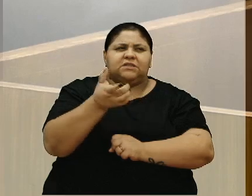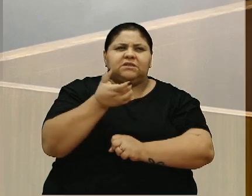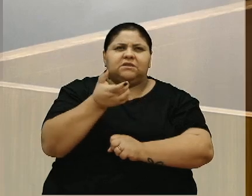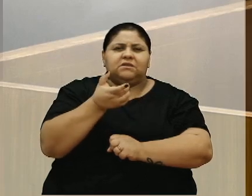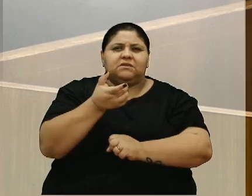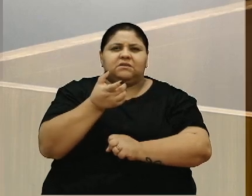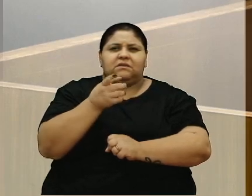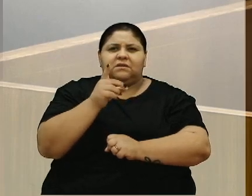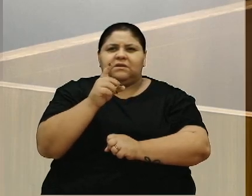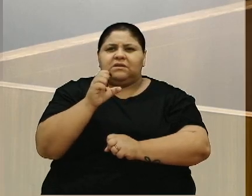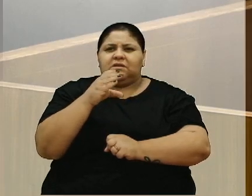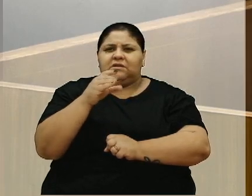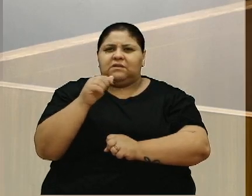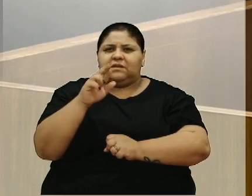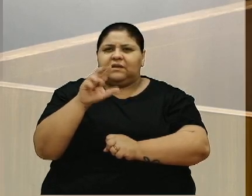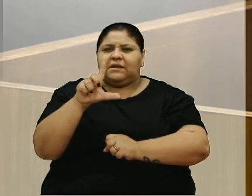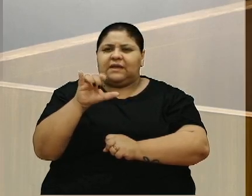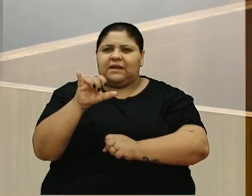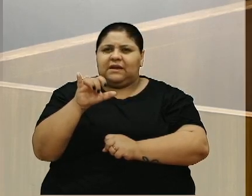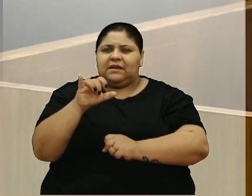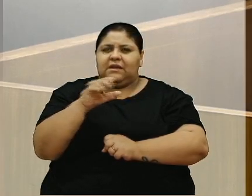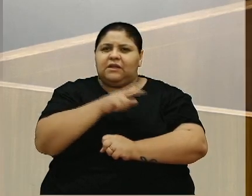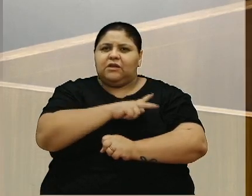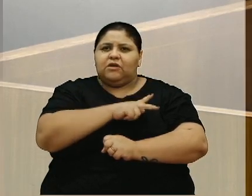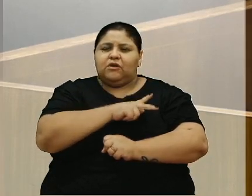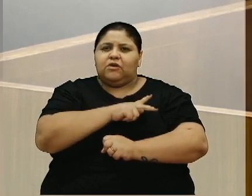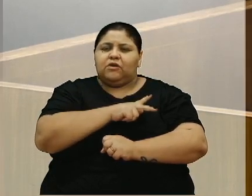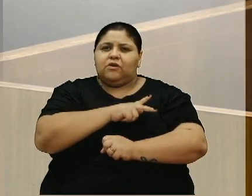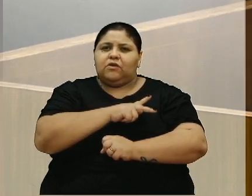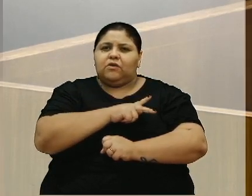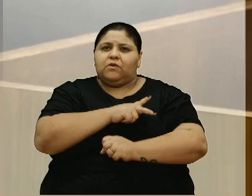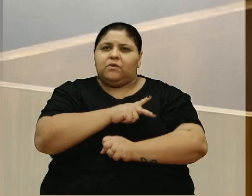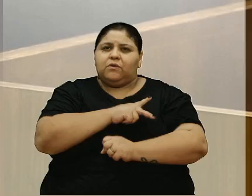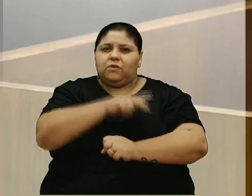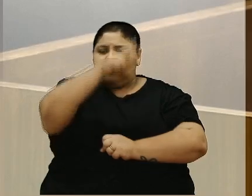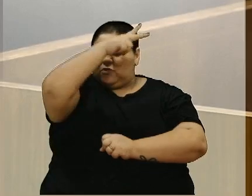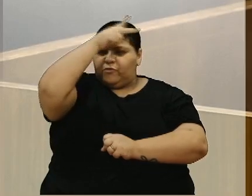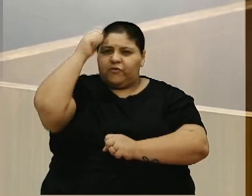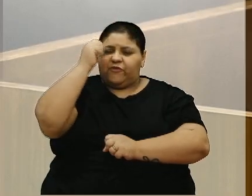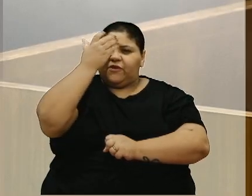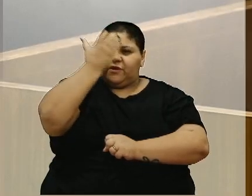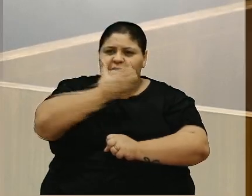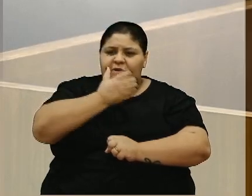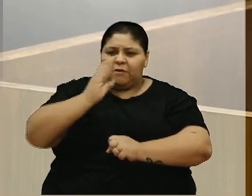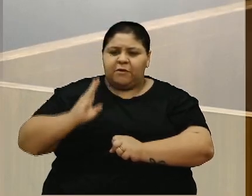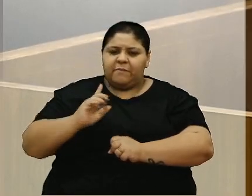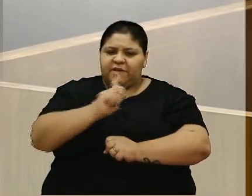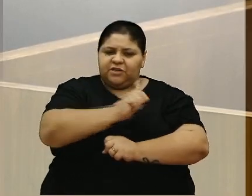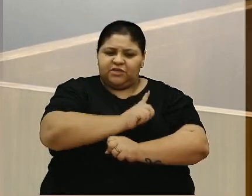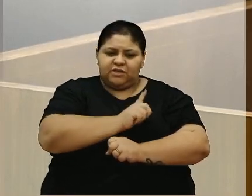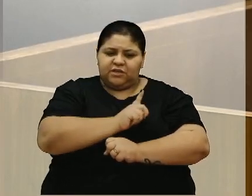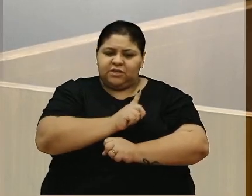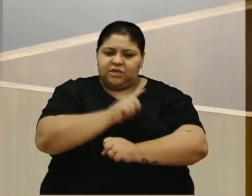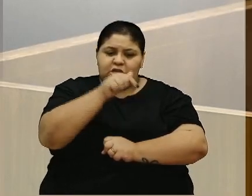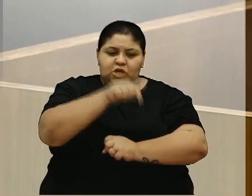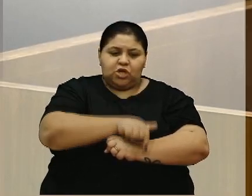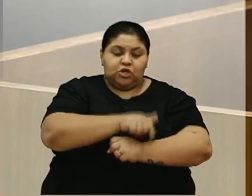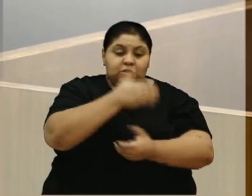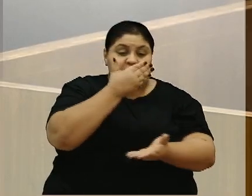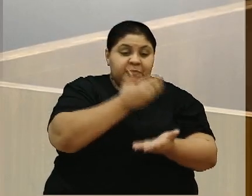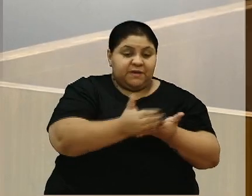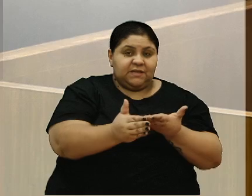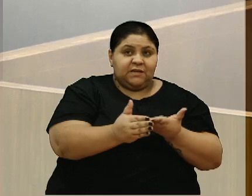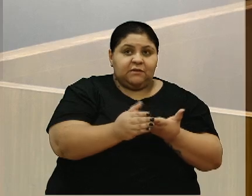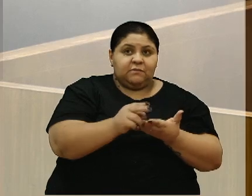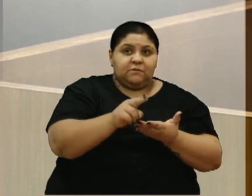De Carli, que é o prefeito de Veranópolis, queria lá, aí Bento Gonçalves também queria, e nós perdemos o campus da URGS lá